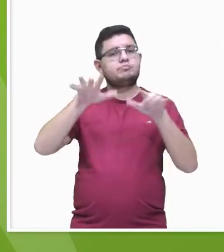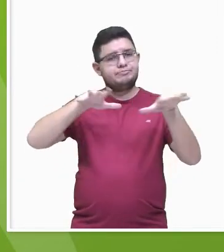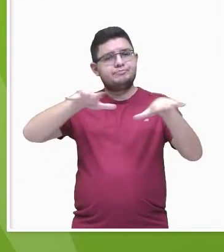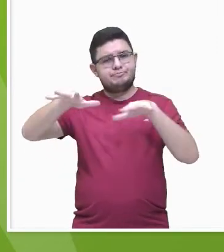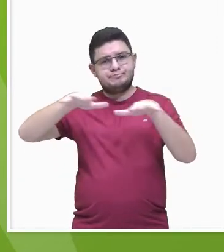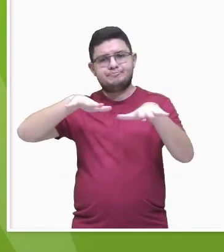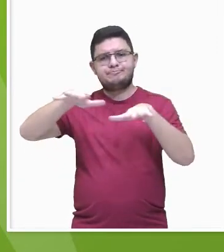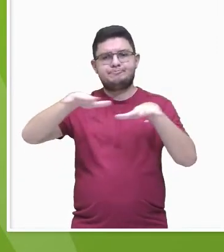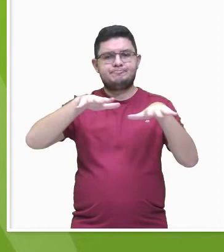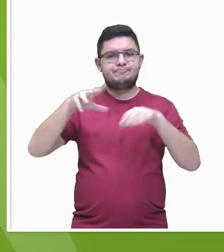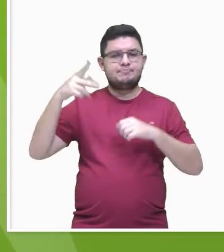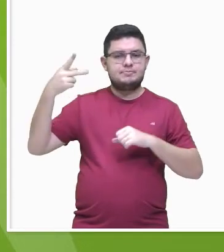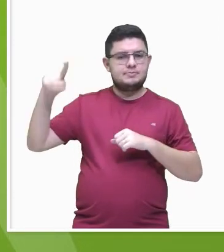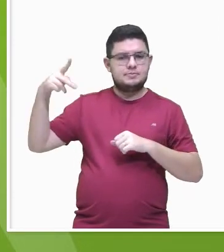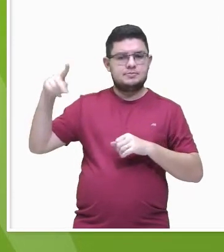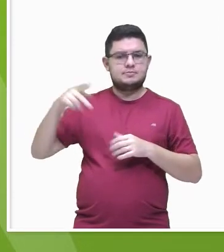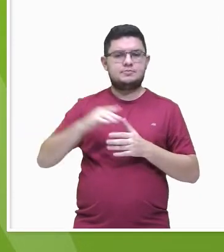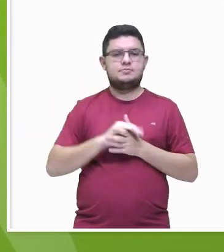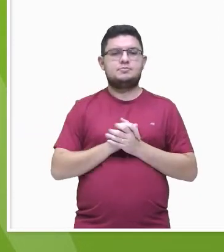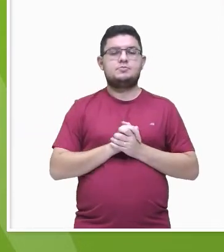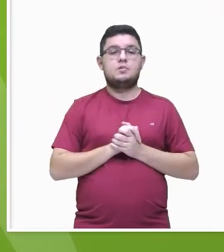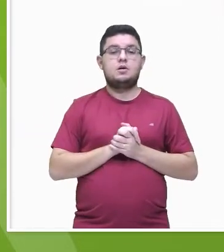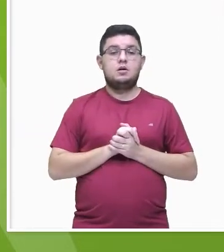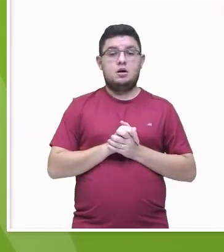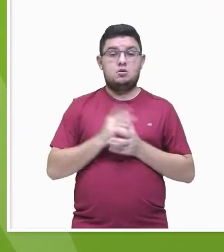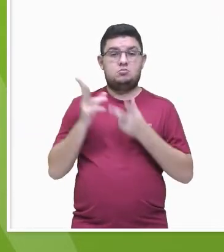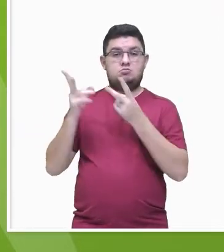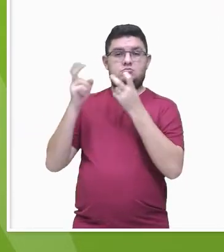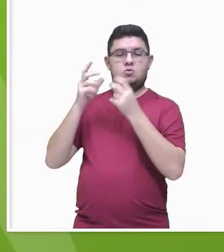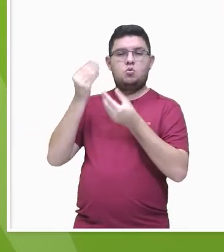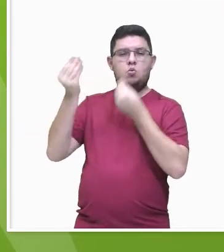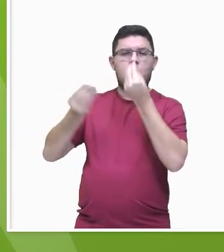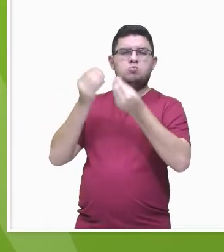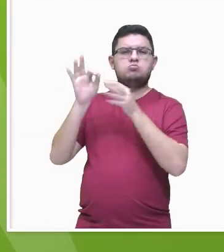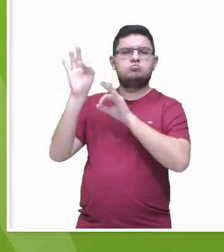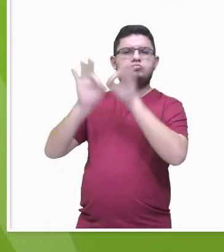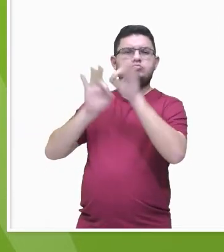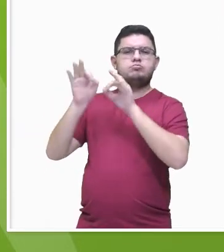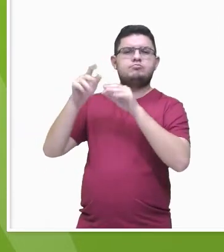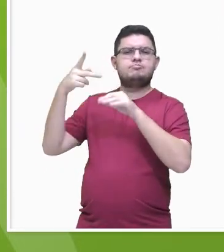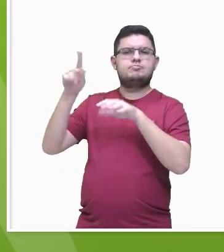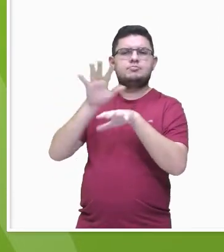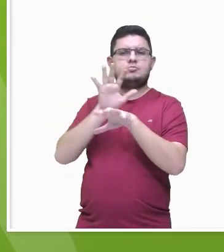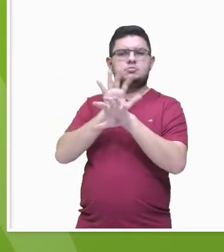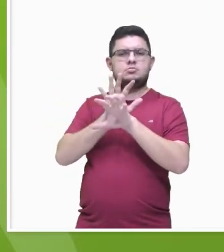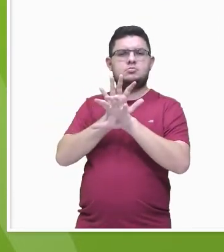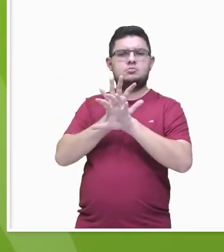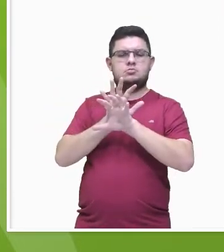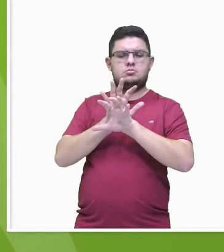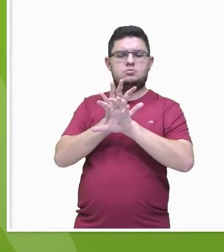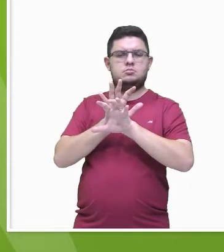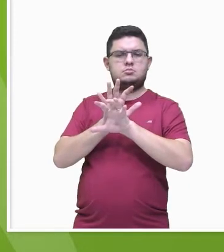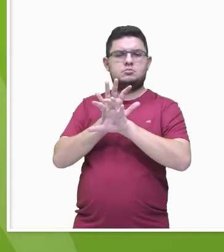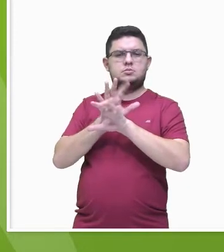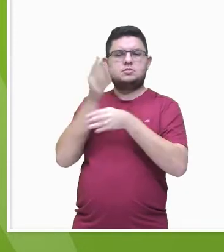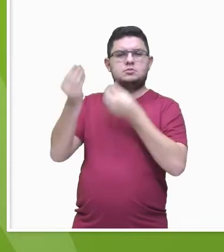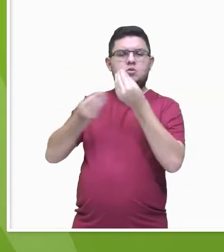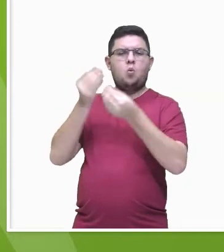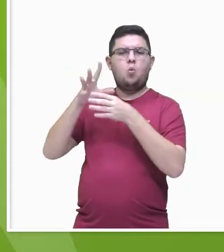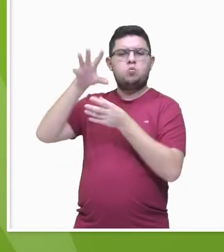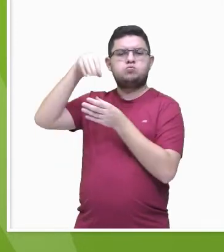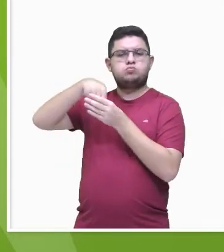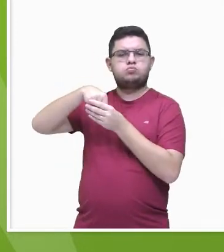certo? Então, olha aí, a gente pode observar o corpo, né, de um ouriço do mar, na verdade, por dentro. A